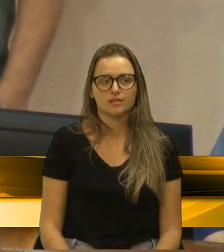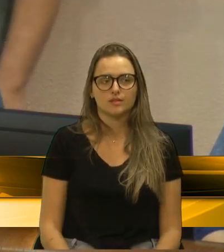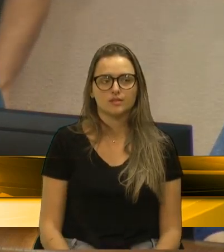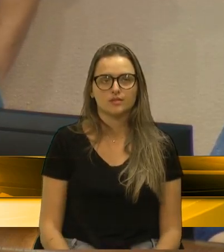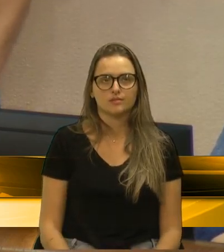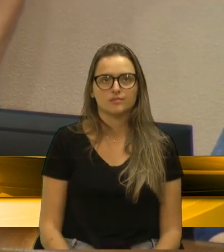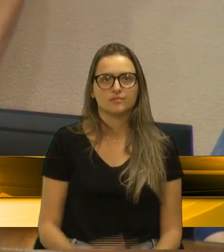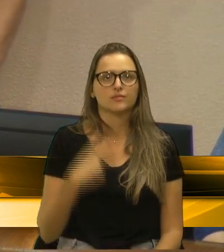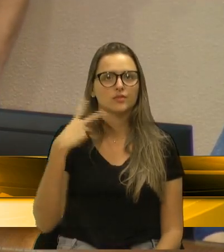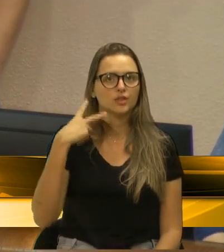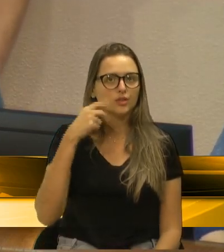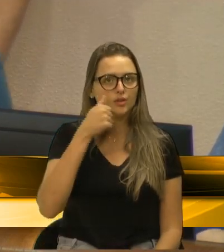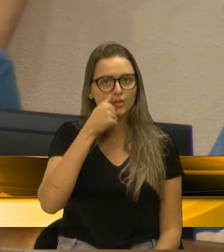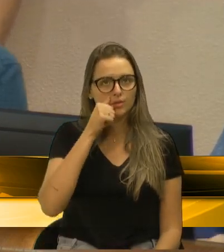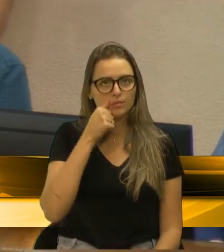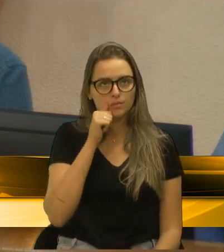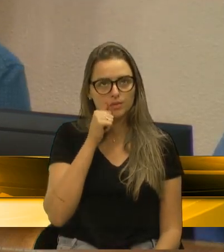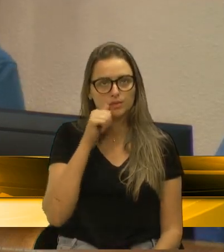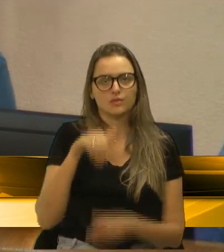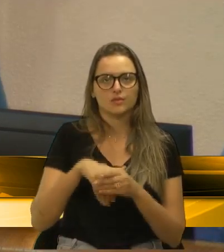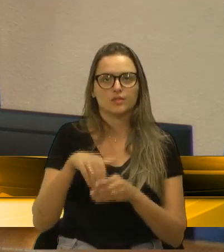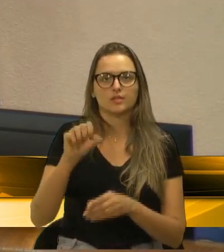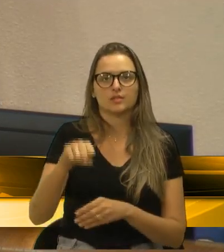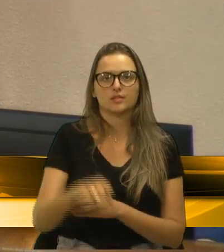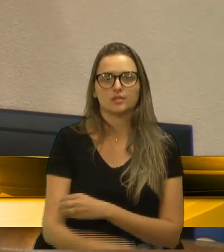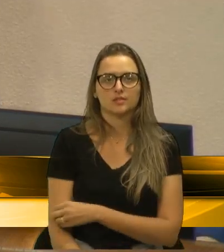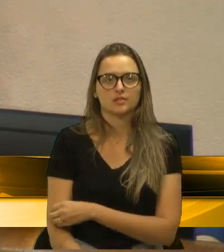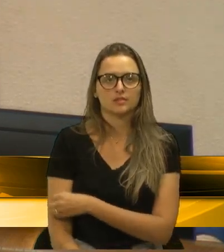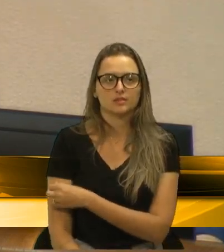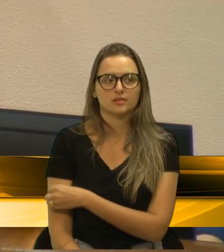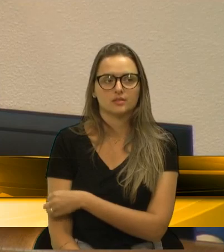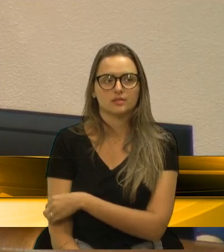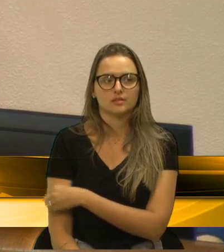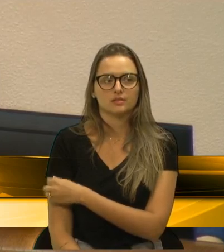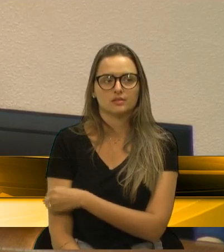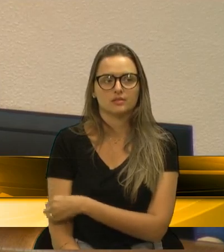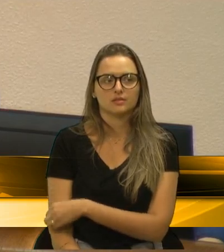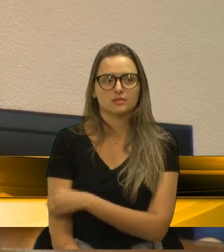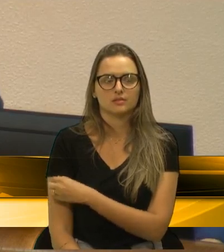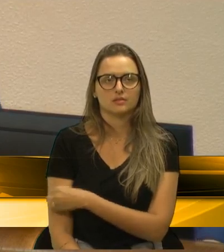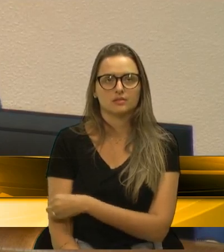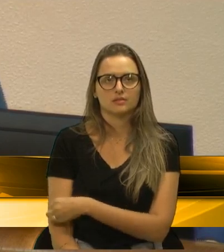Vereadora Paula Iores, favorável. Encerrada a votação.